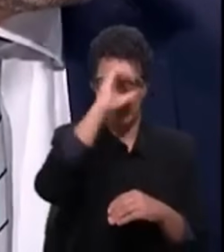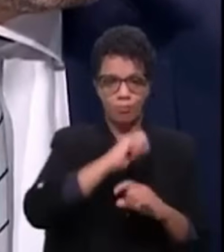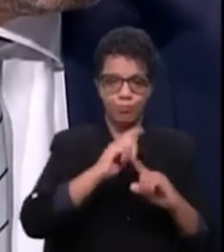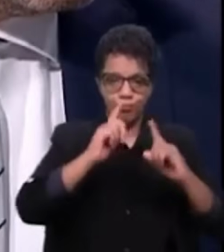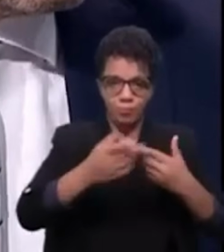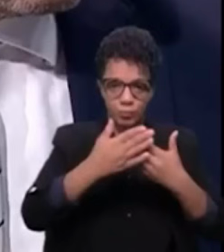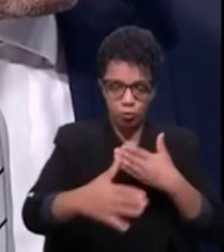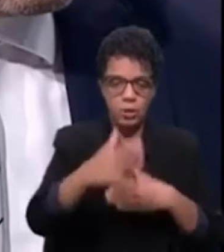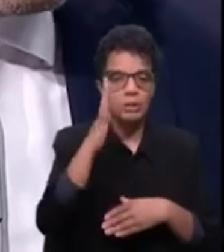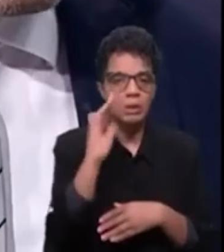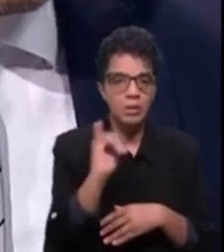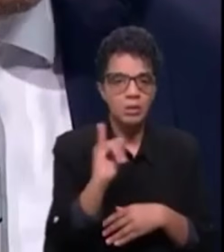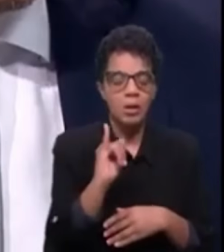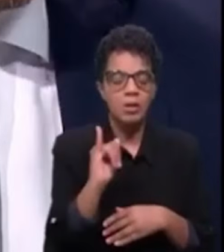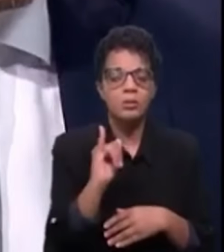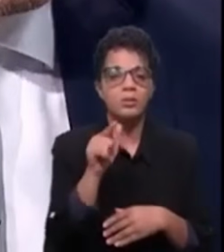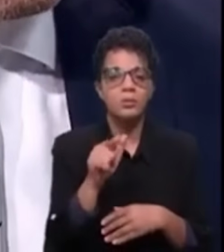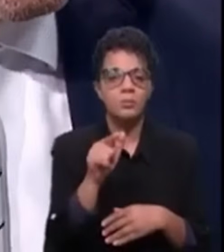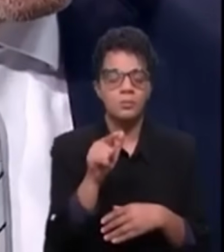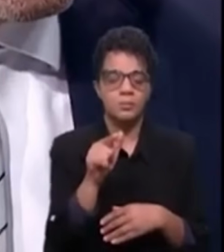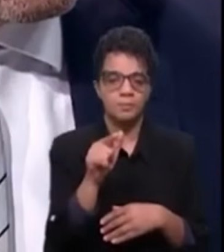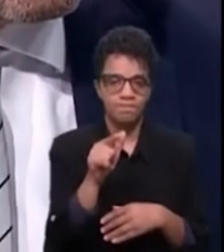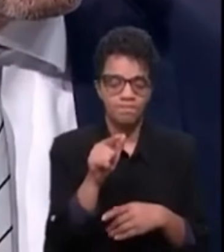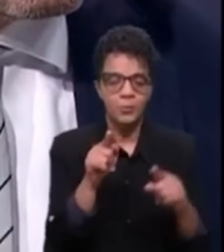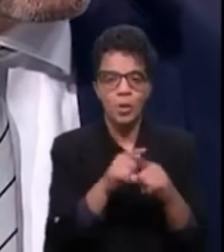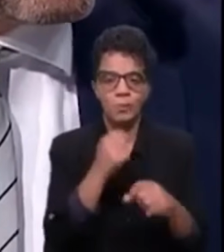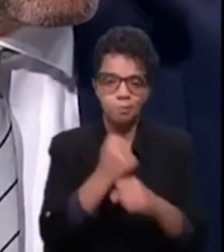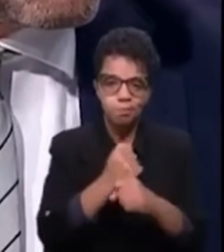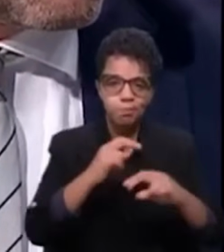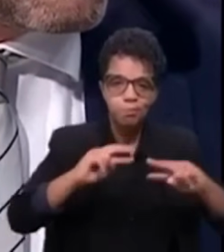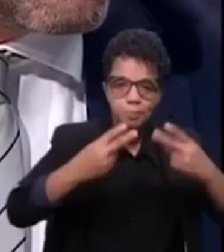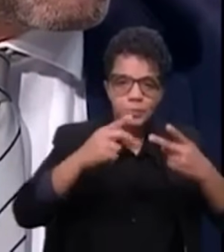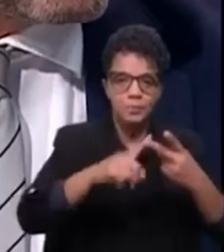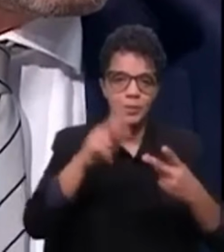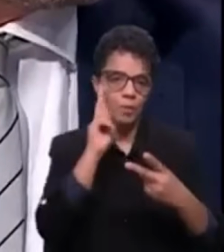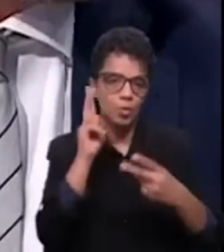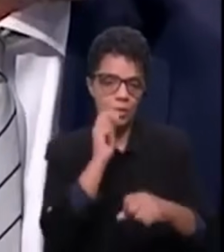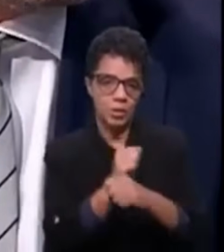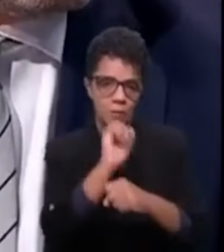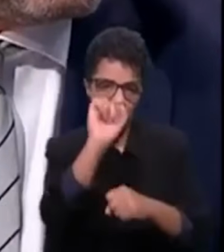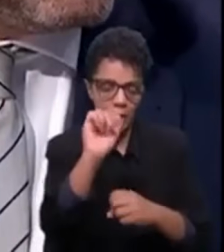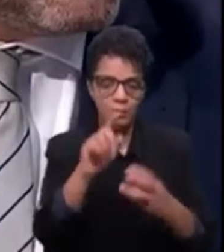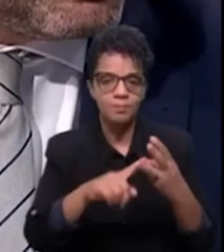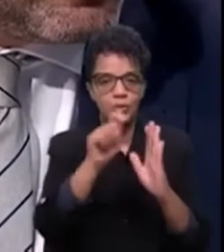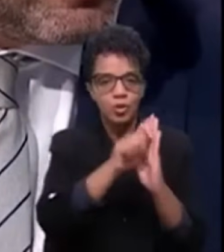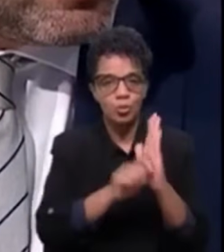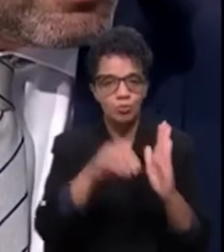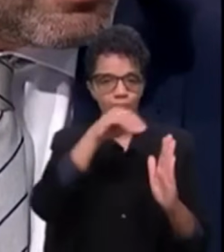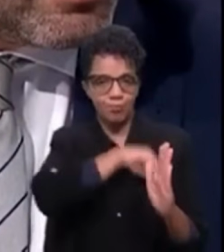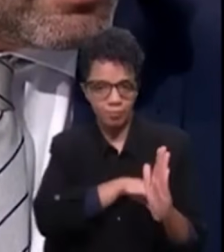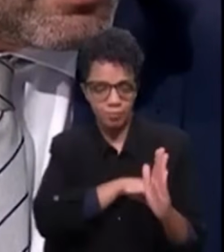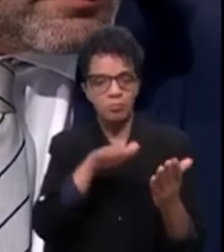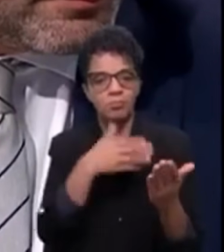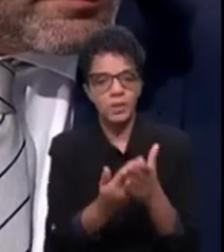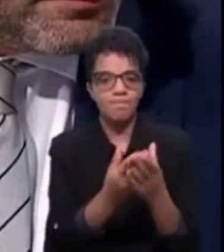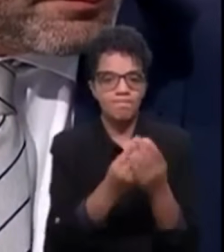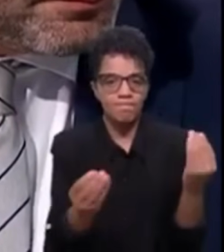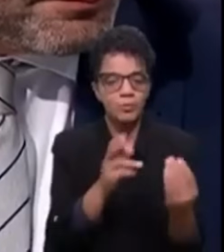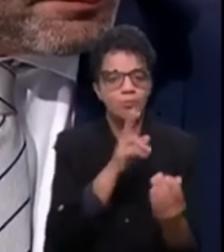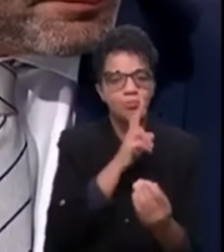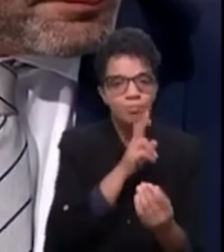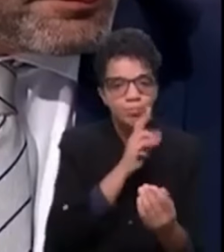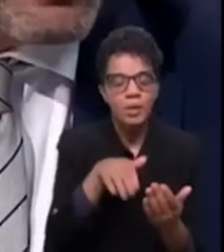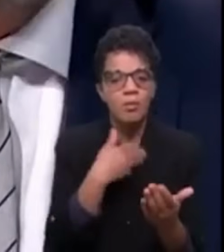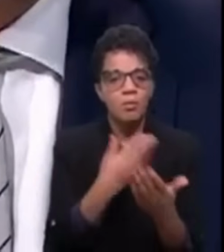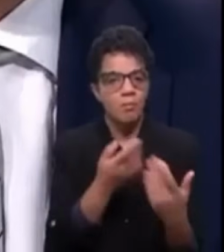eles para tentarmos encontrar do ponto de vista das suas carreiras da valorização do seu trabalho o seu estatuto remuneratório respostas que possam